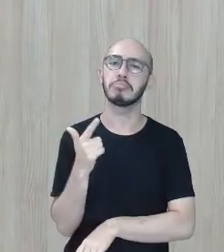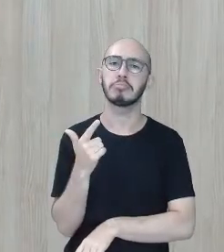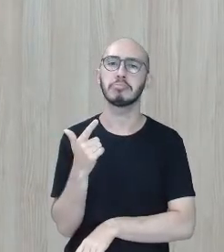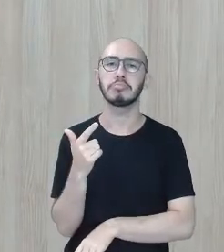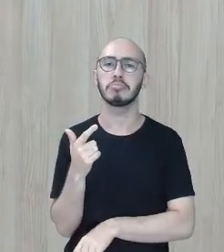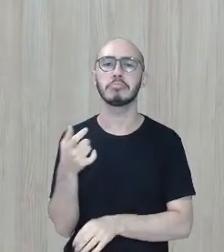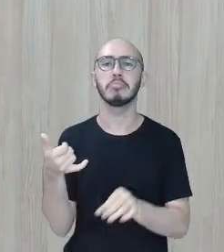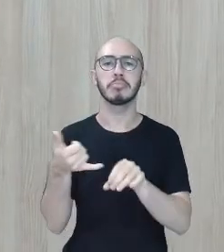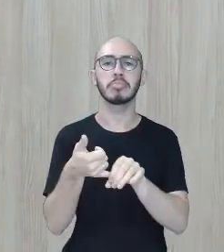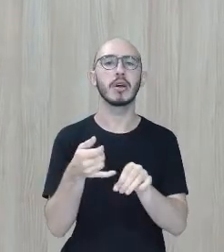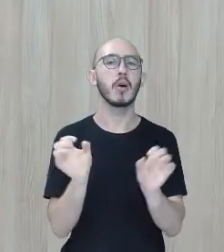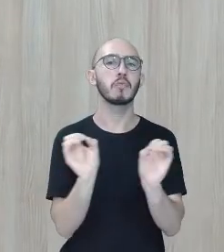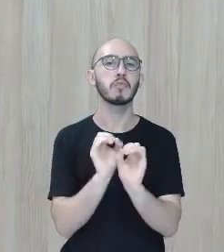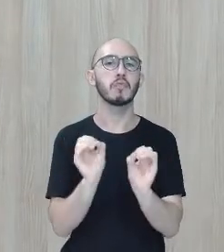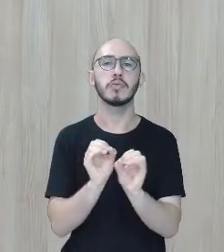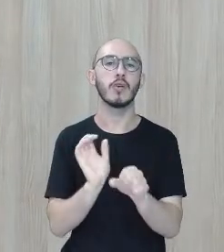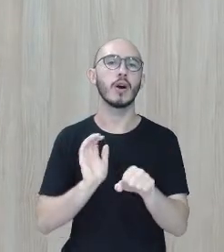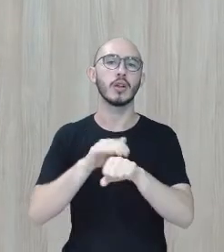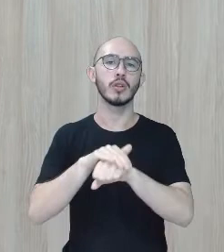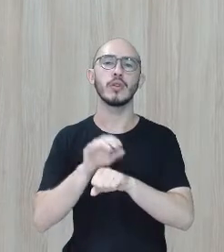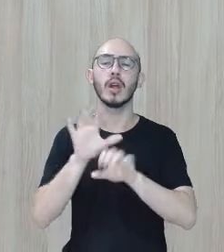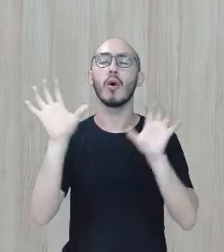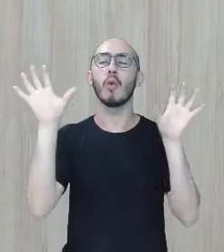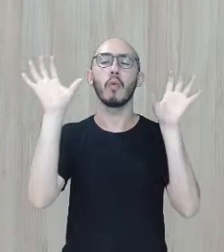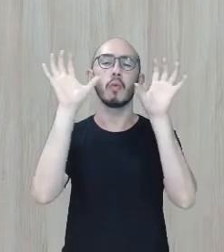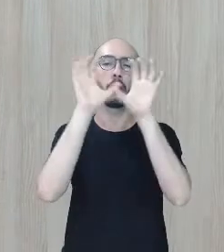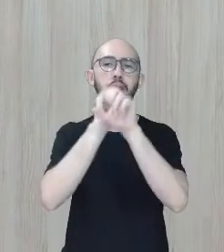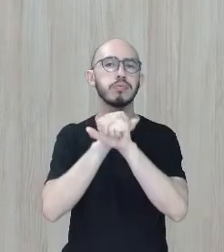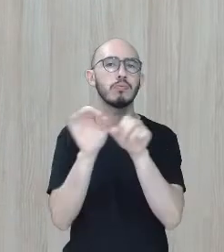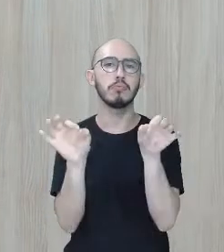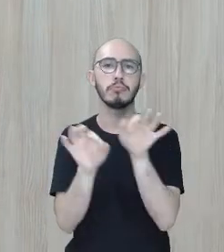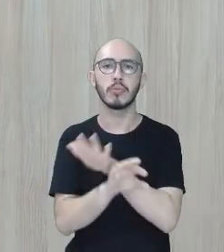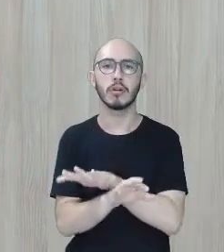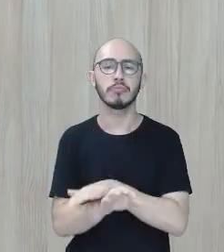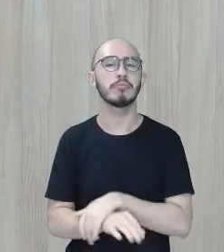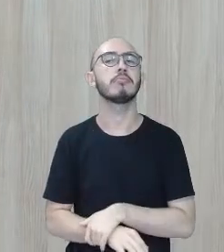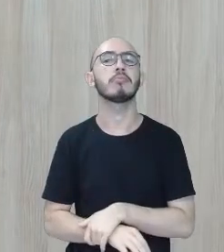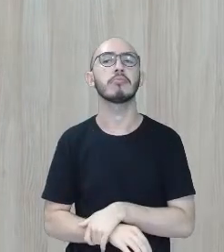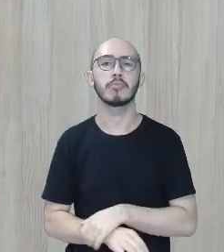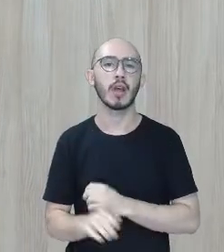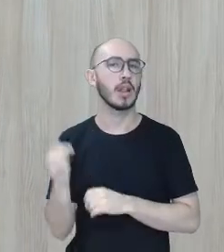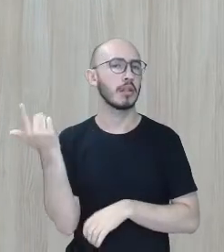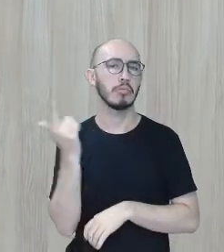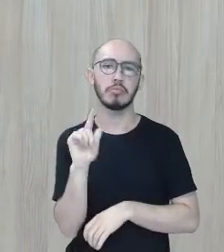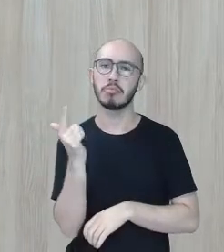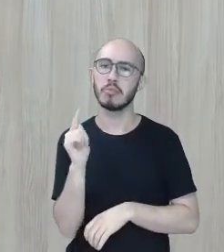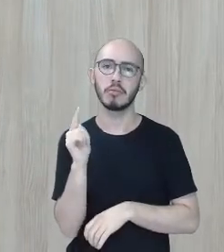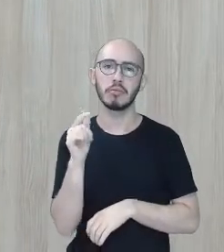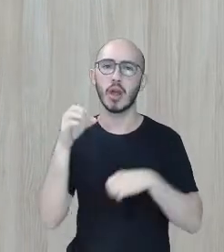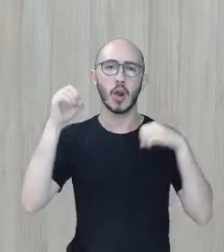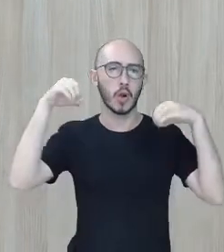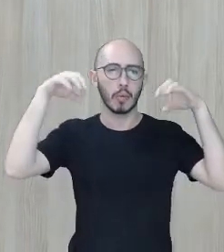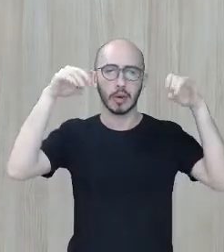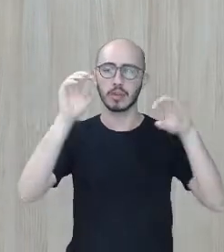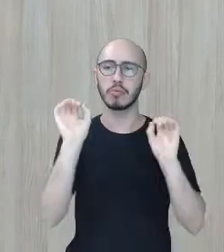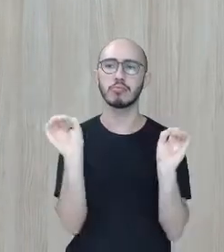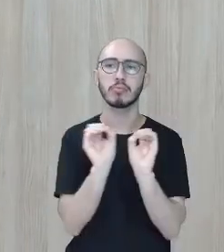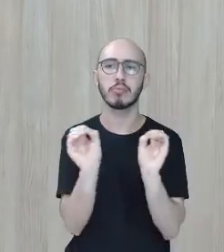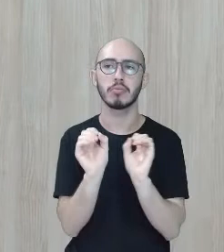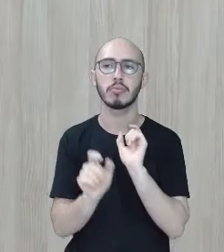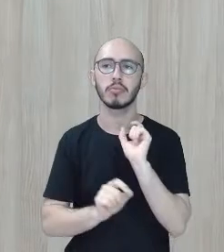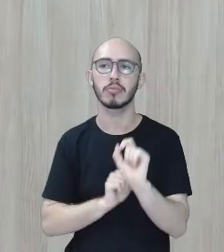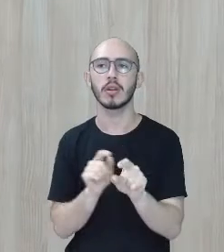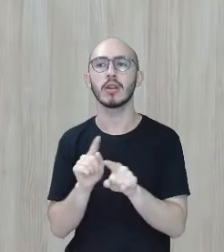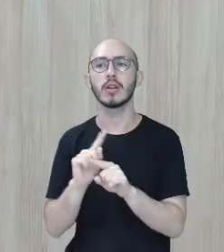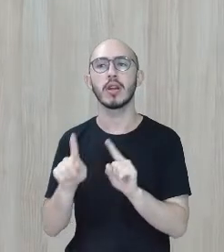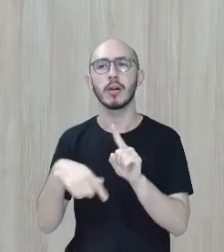combustíveis, a noite era realmente uma noite escura, não existia nenhuma iluminação. E com a